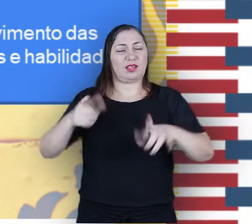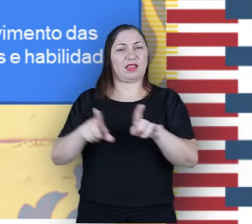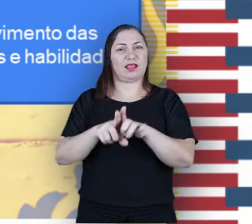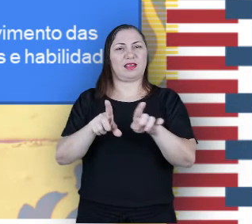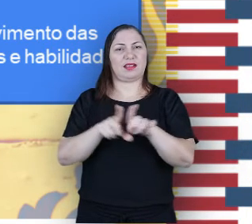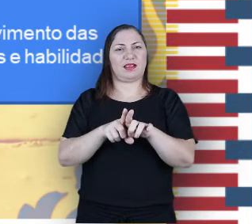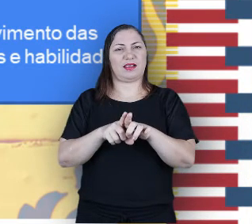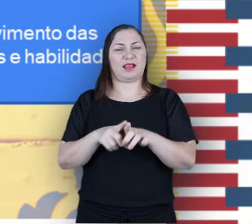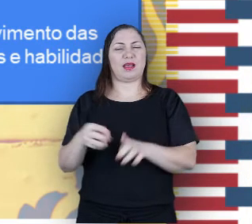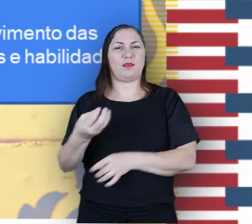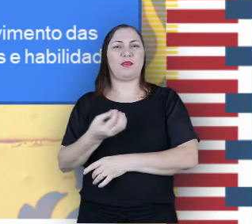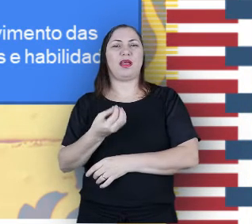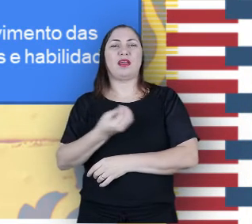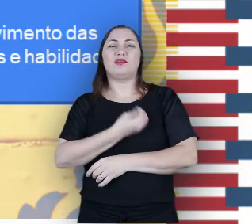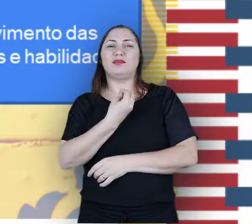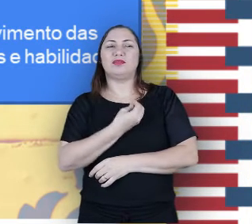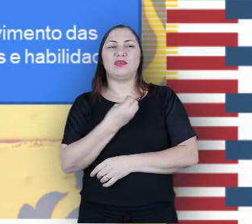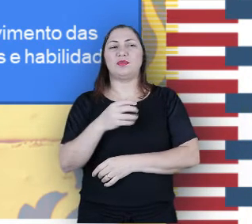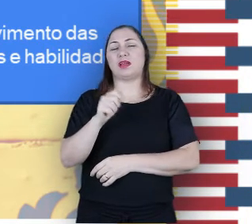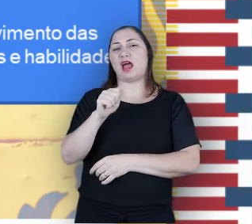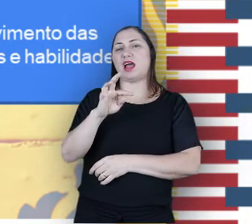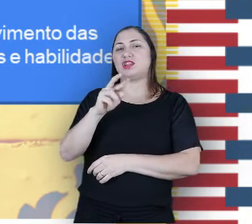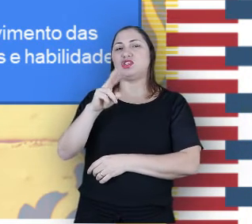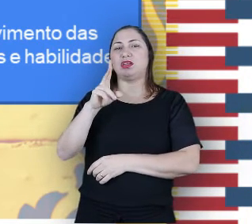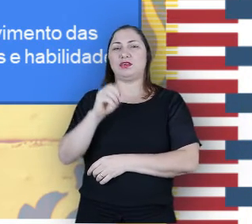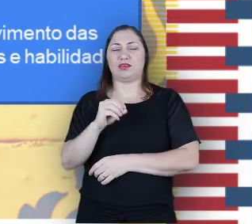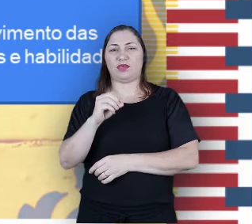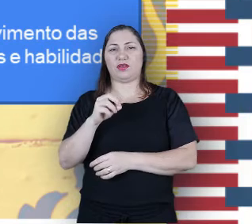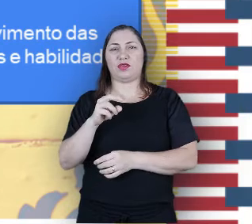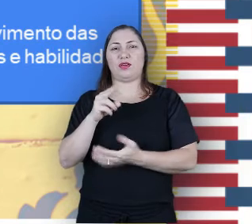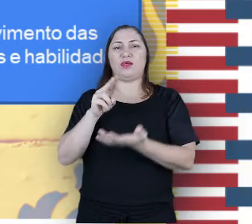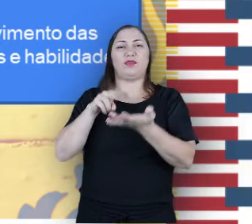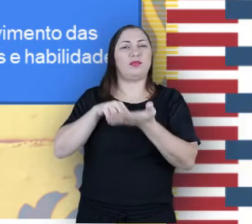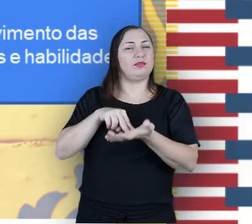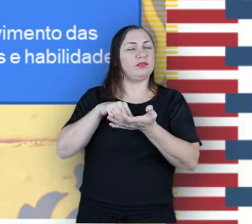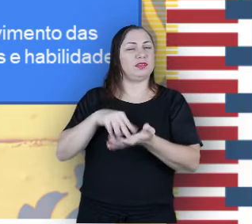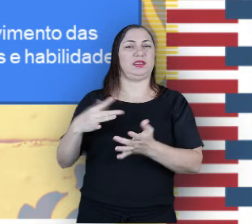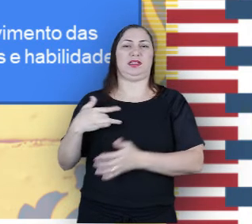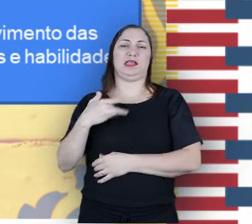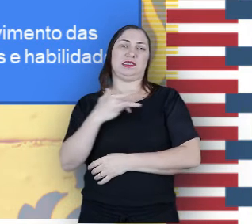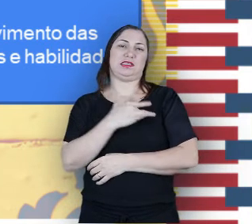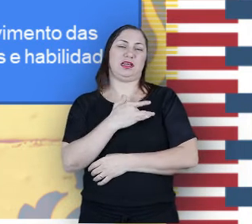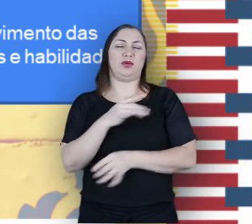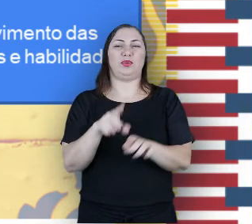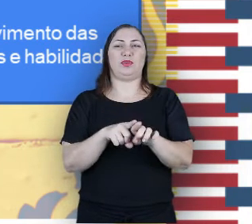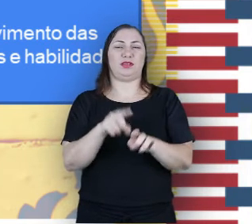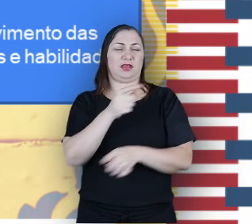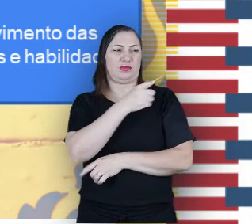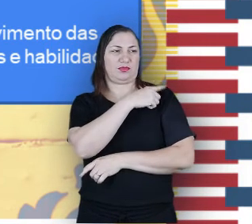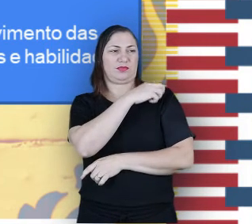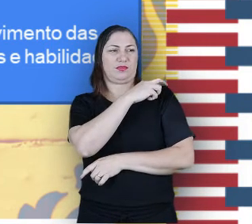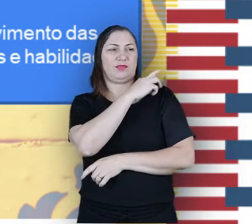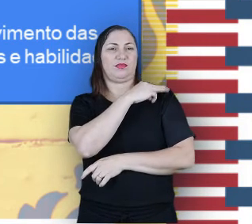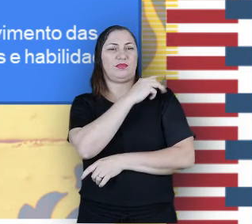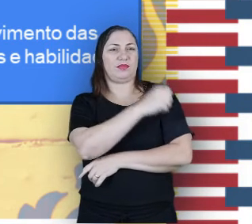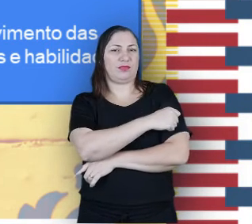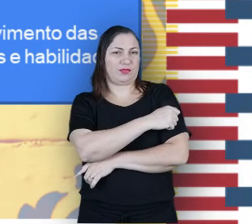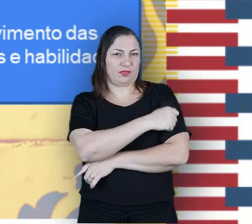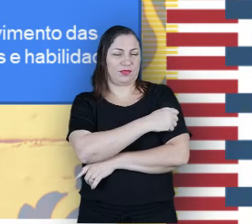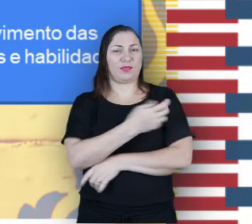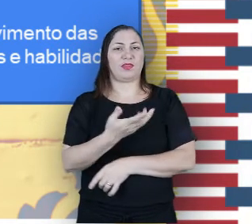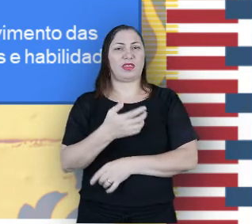ele possibilita aos estudantes a vivência dessas práticas, também fomentar eles, né, a assumir um estilo de vida mais ativo,